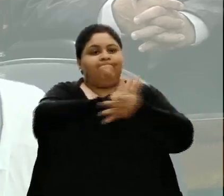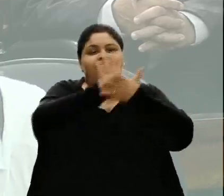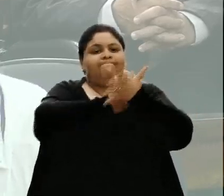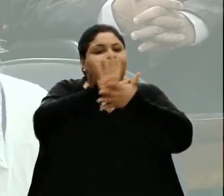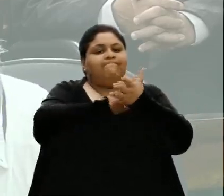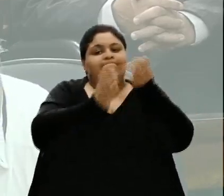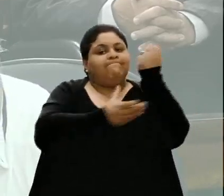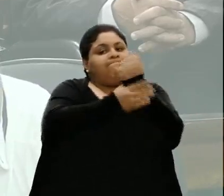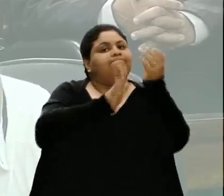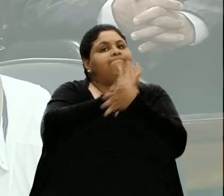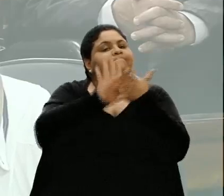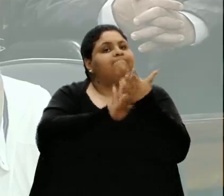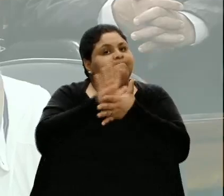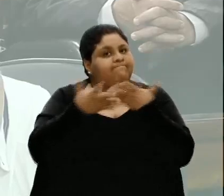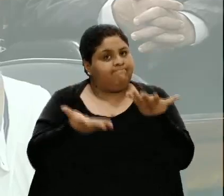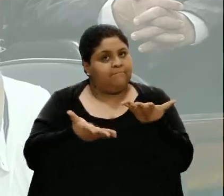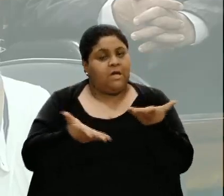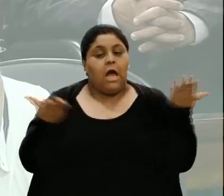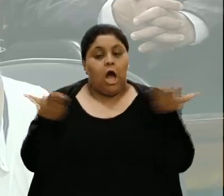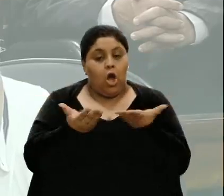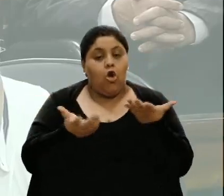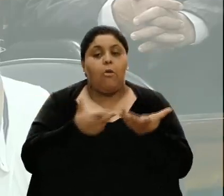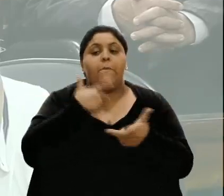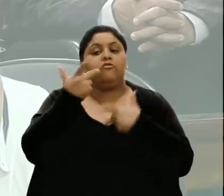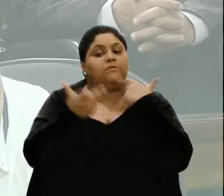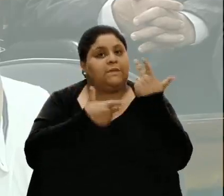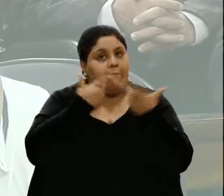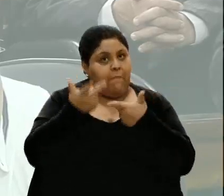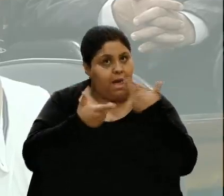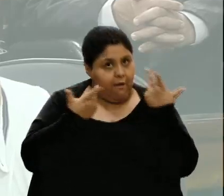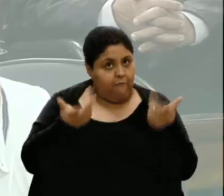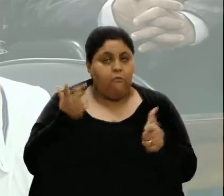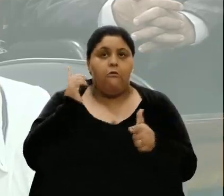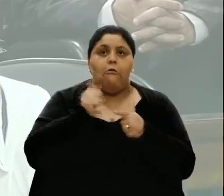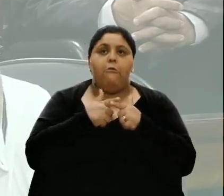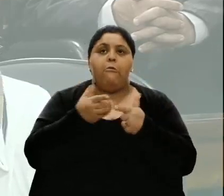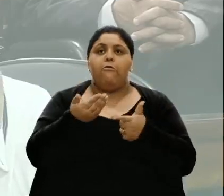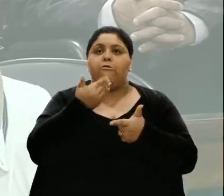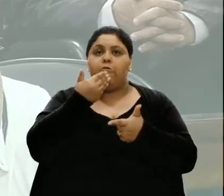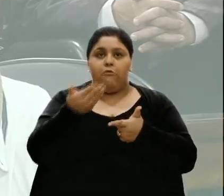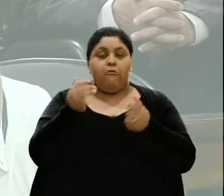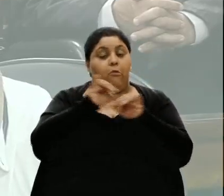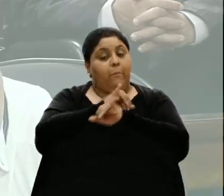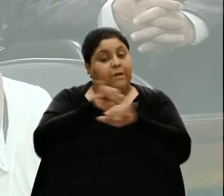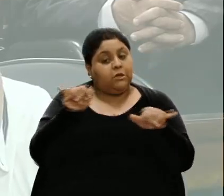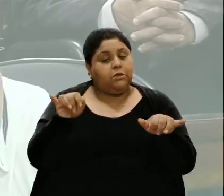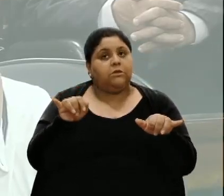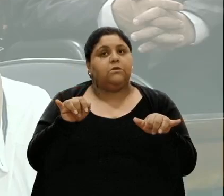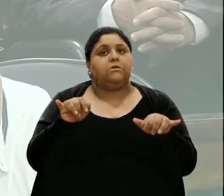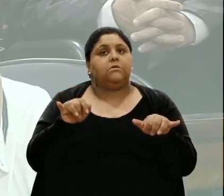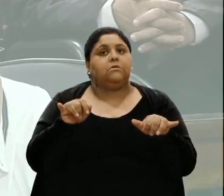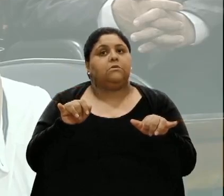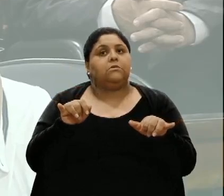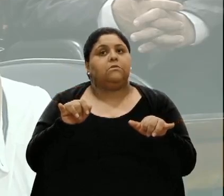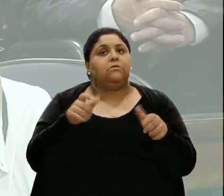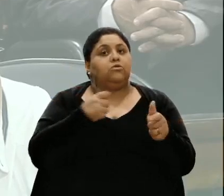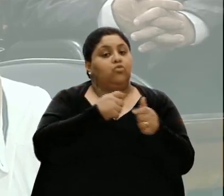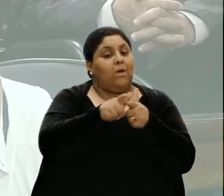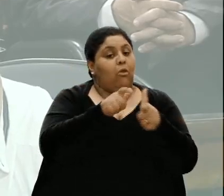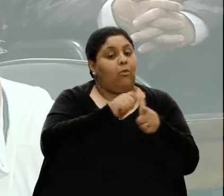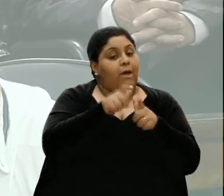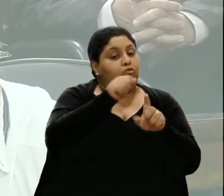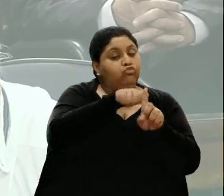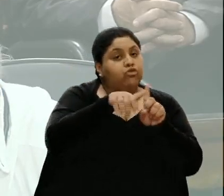Né? Então, eu faço esse meu desabafo, né? E eu vou fazer um pedido de informações sobre essa questão do aluguel